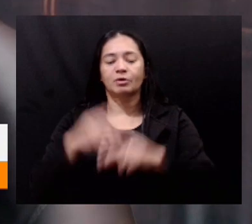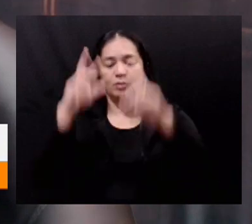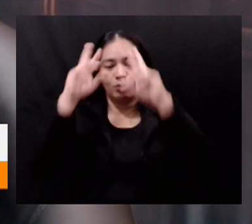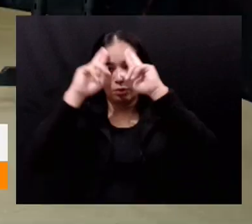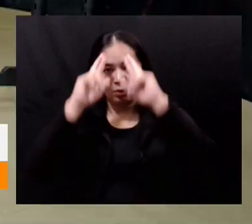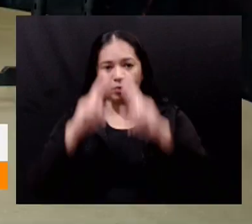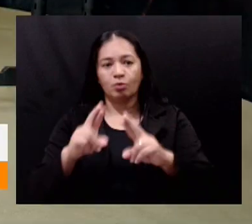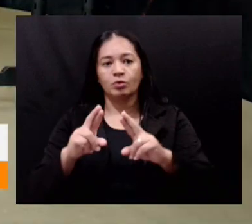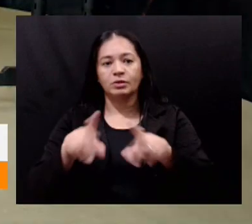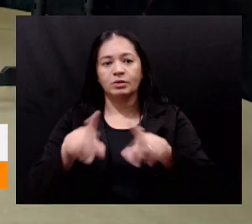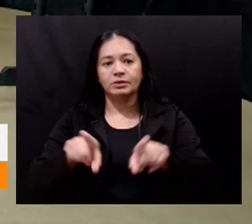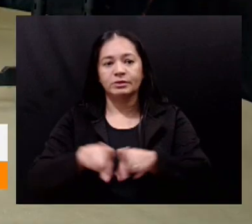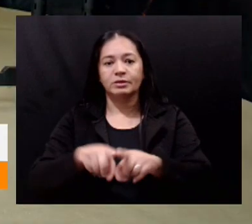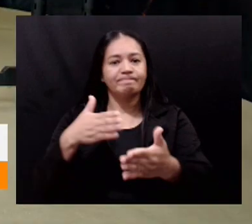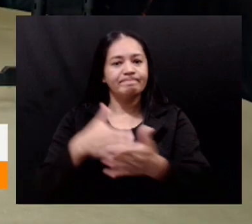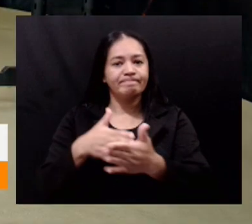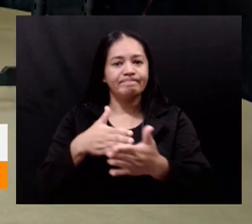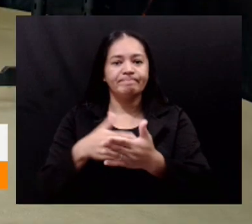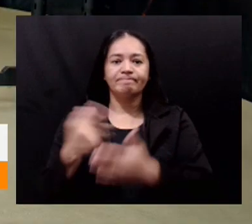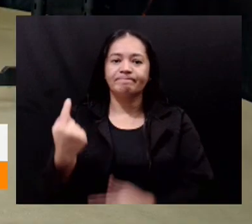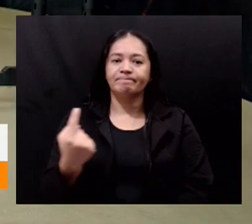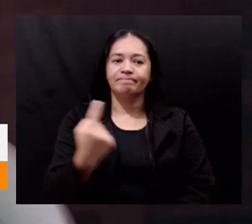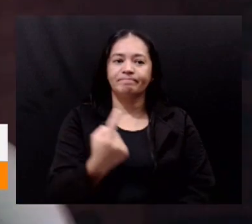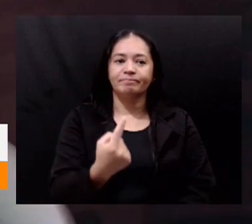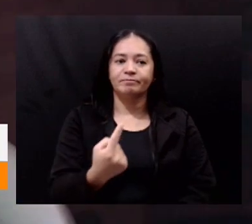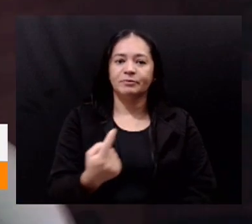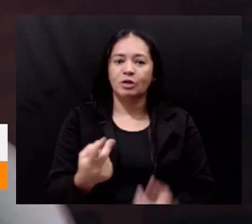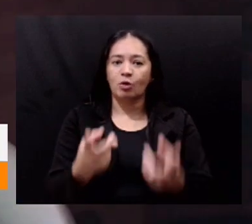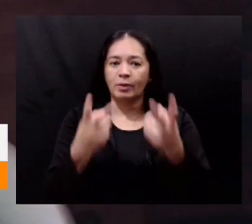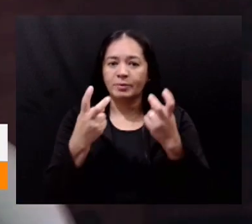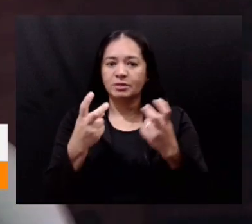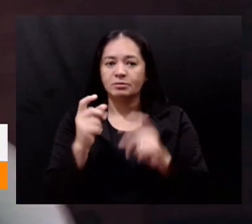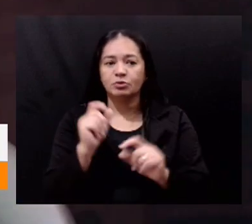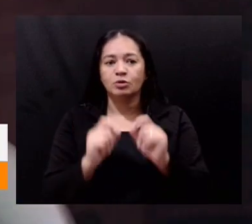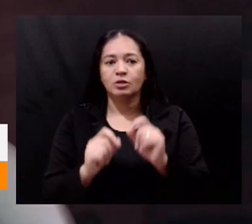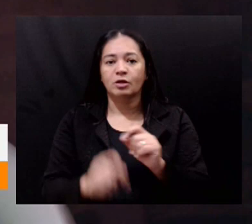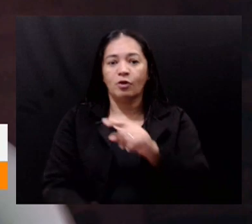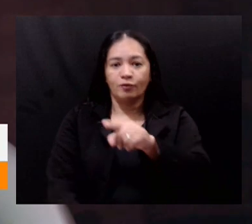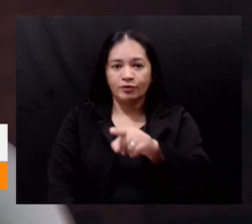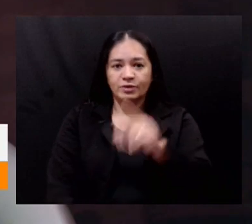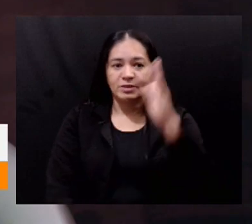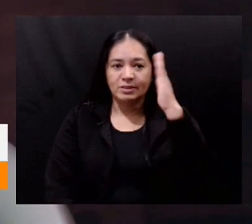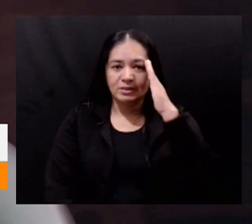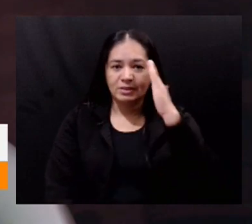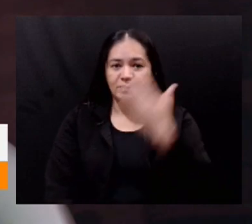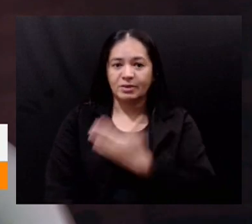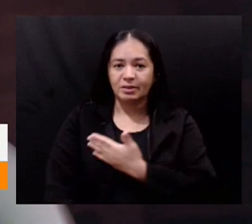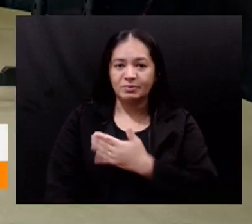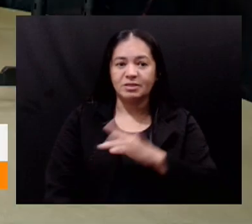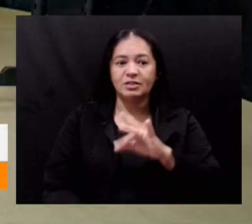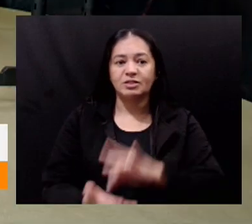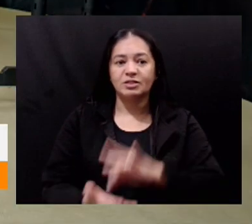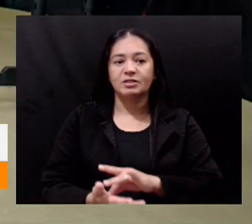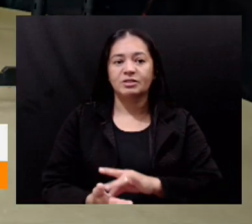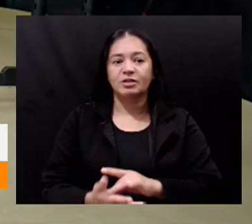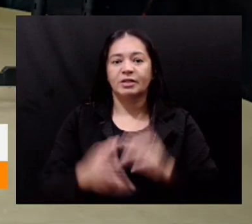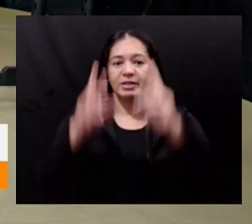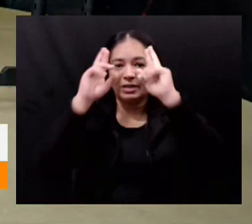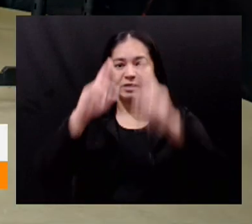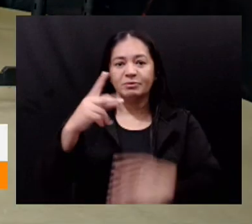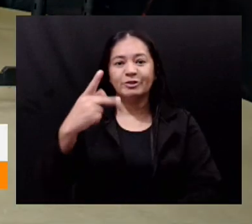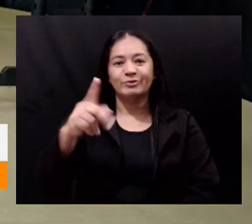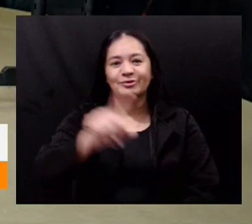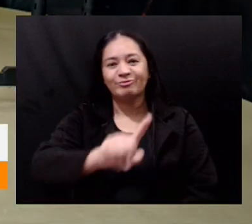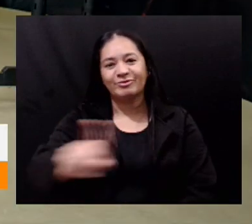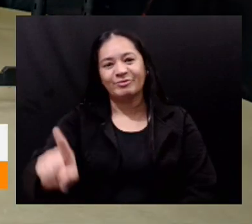de cada um. Tem uma percepção muito grande que quando você sabe que é sua amizade verdadeira, é quando ela respeita o seu não. Exato, é isso Isso, mesmo.